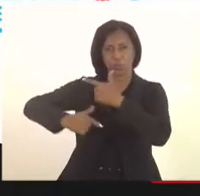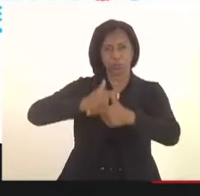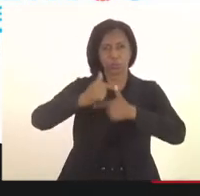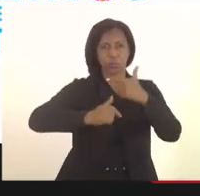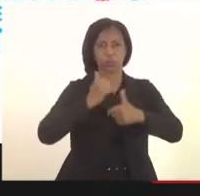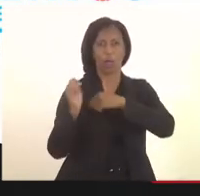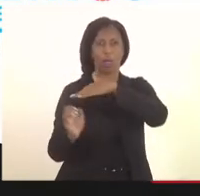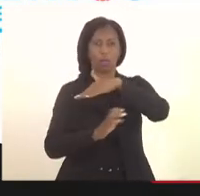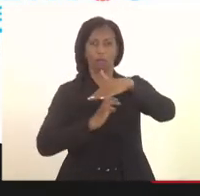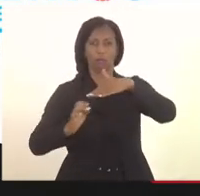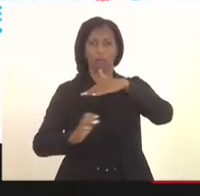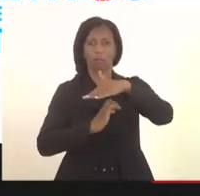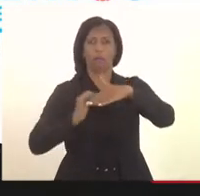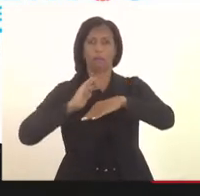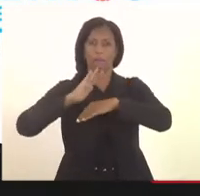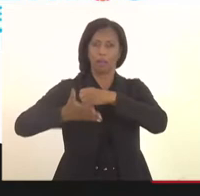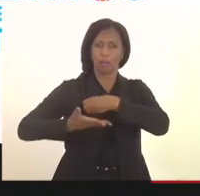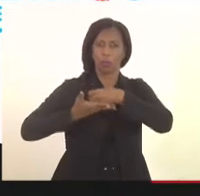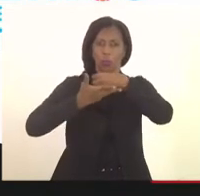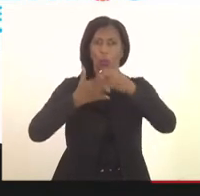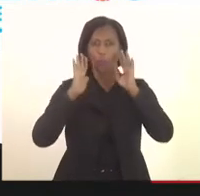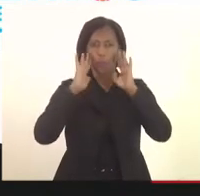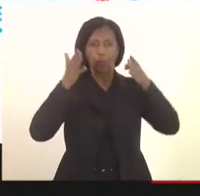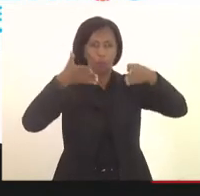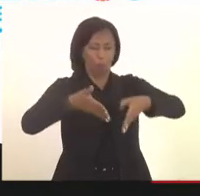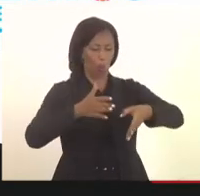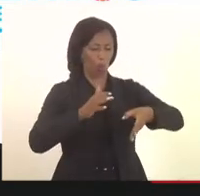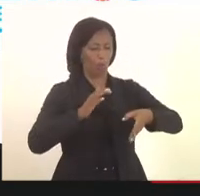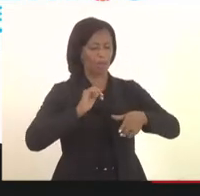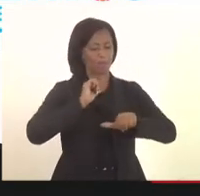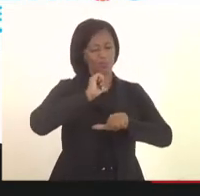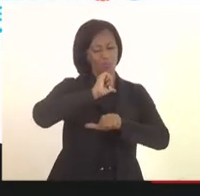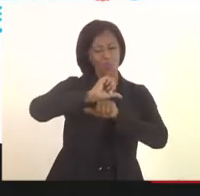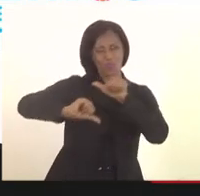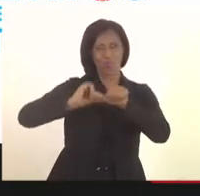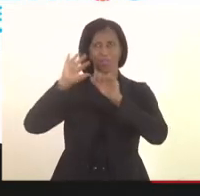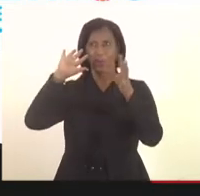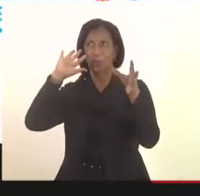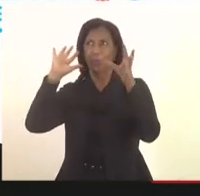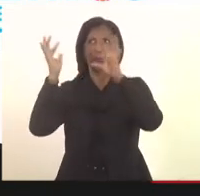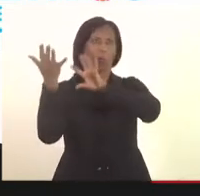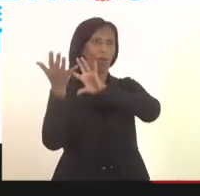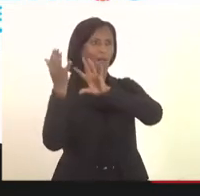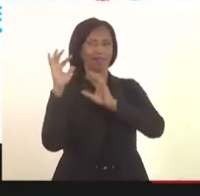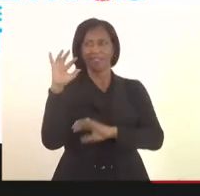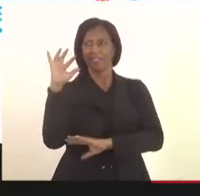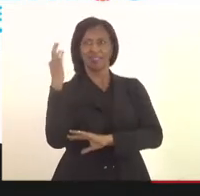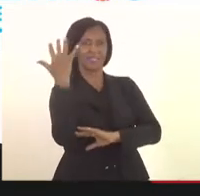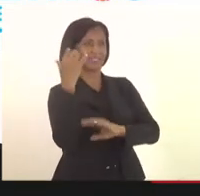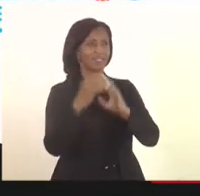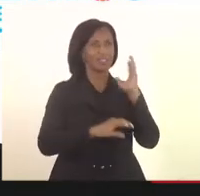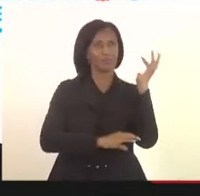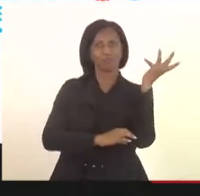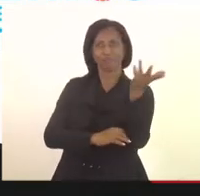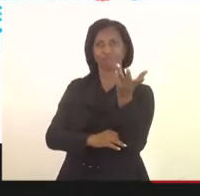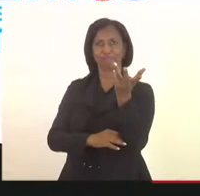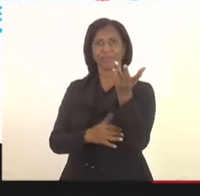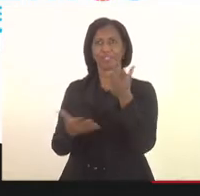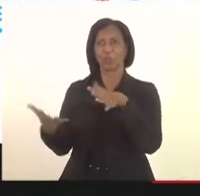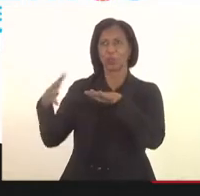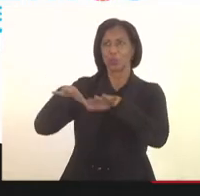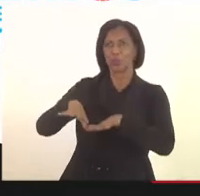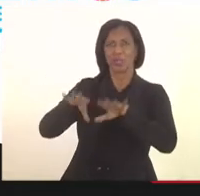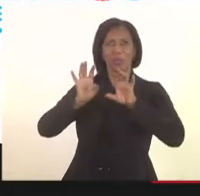empresarial mais sustentável, com foco em mudanças climáticas, meio ambiente, inovação, diversidade, inclusão,